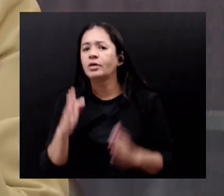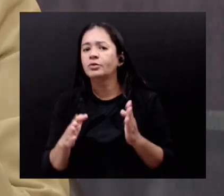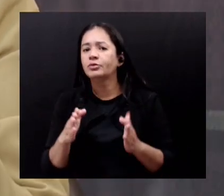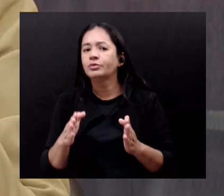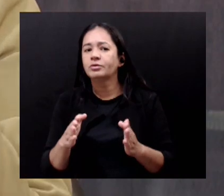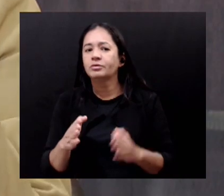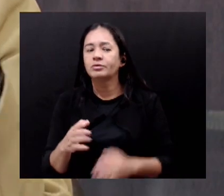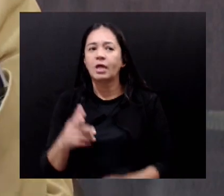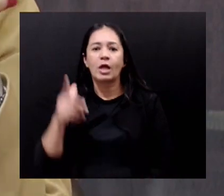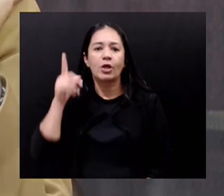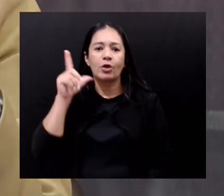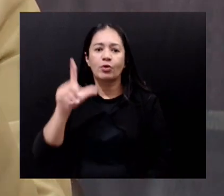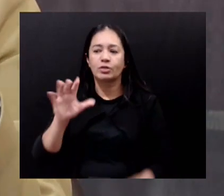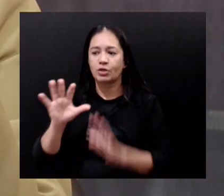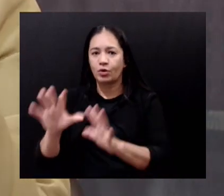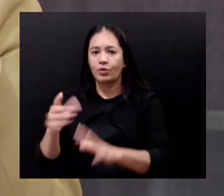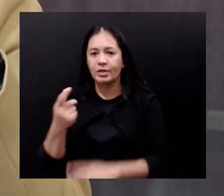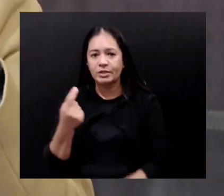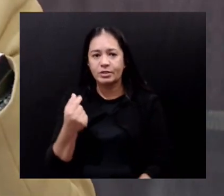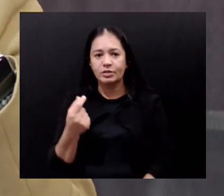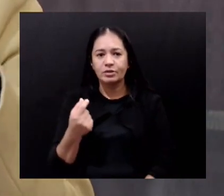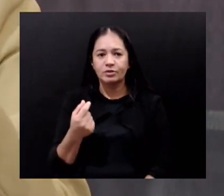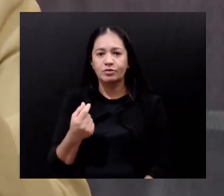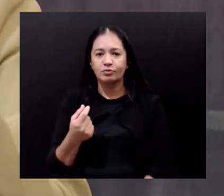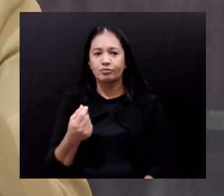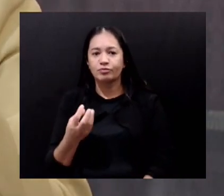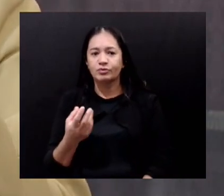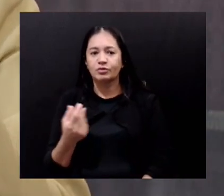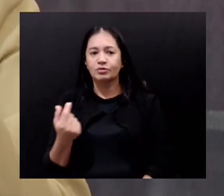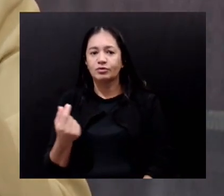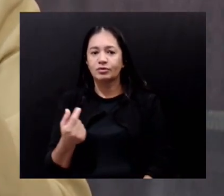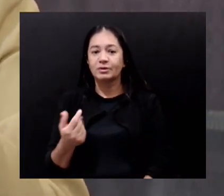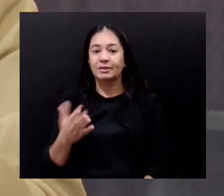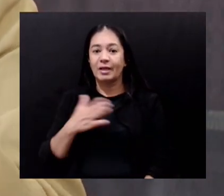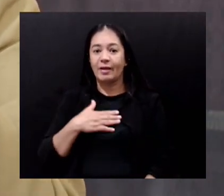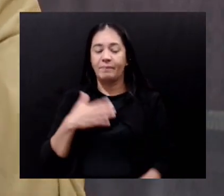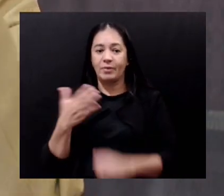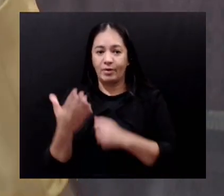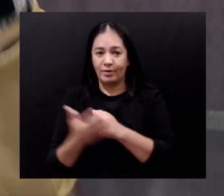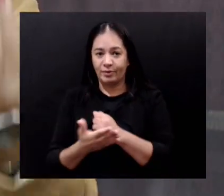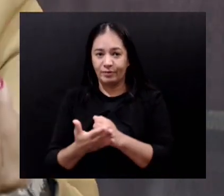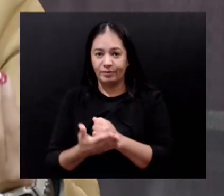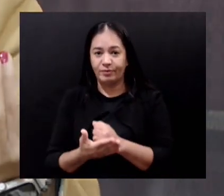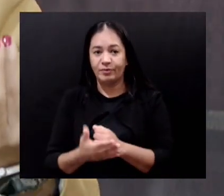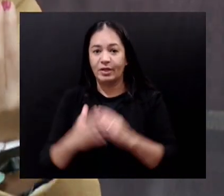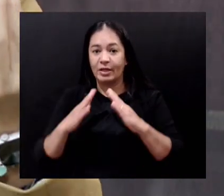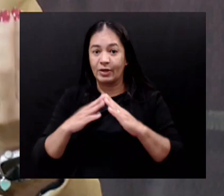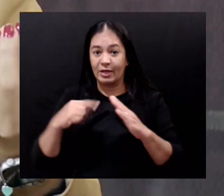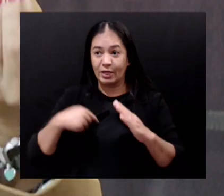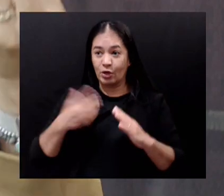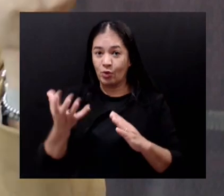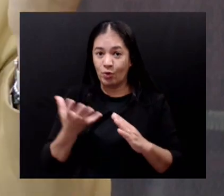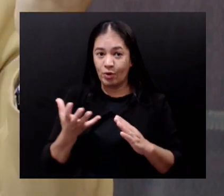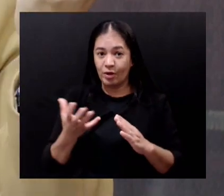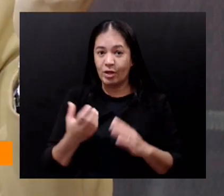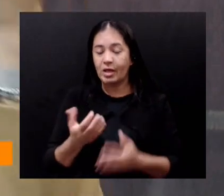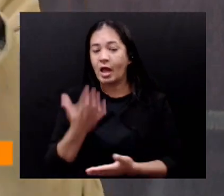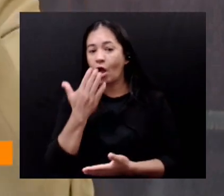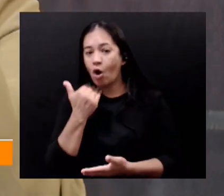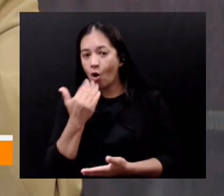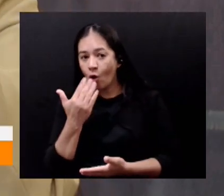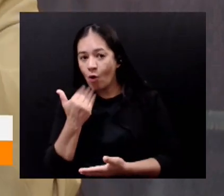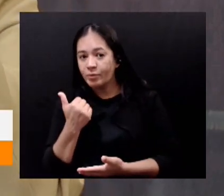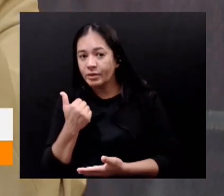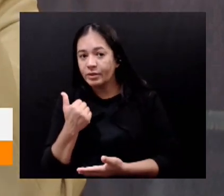esses 5.000 euros, dentro do meu padrão e da minha perspectiva de casa que eu quero, de alimentação que eu quero,